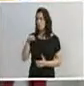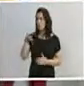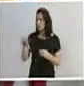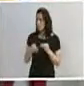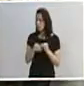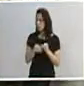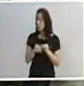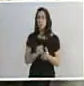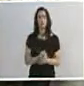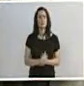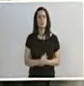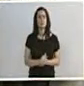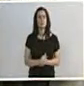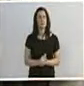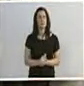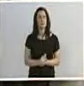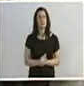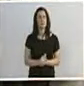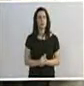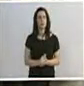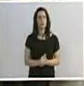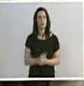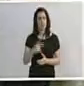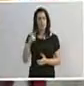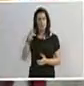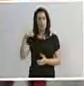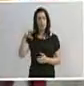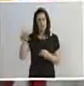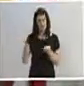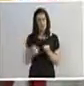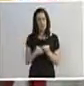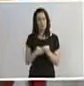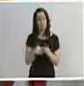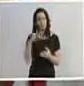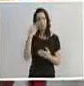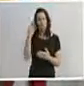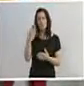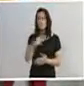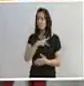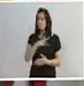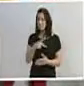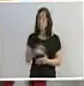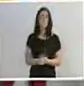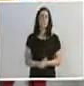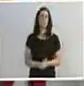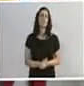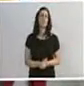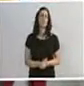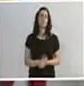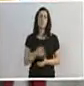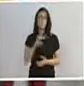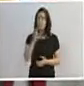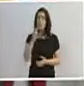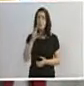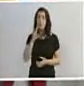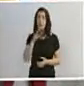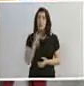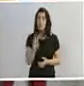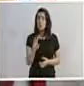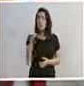Vereador, com a sua empolgação, 2 minutos. Obrigado, senhor presidente. Então serão mais de 5 milhões, como eu vinha falando,